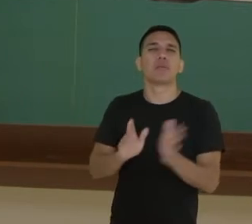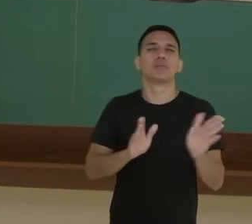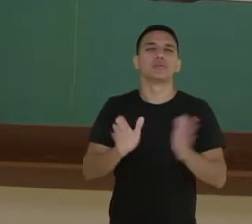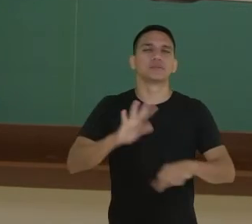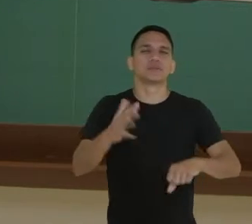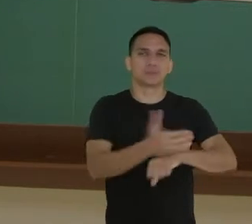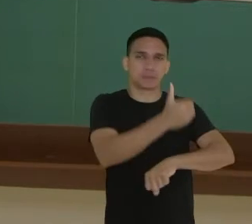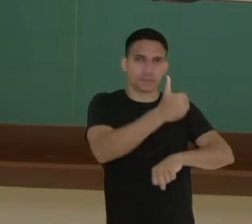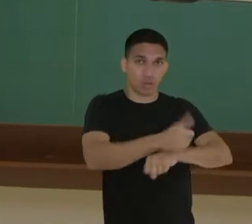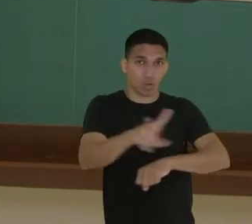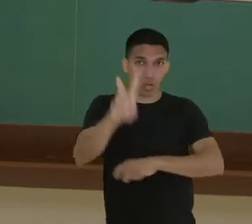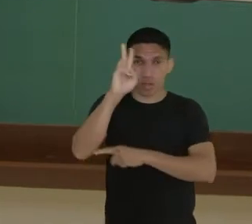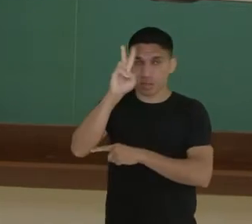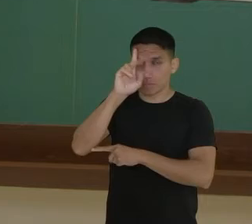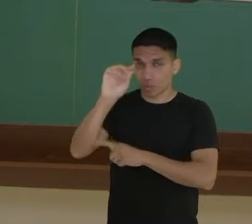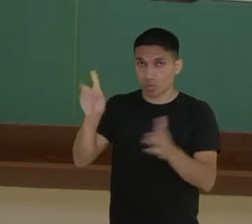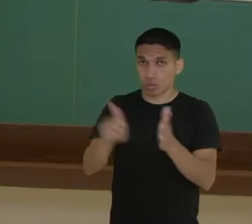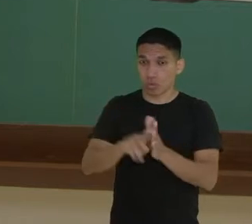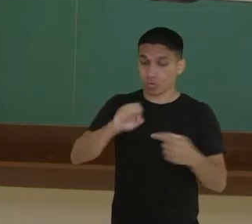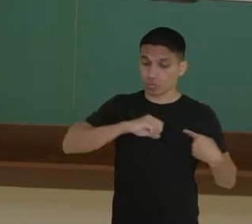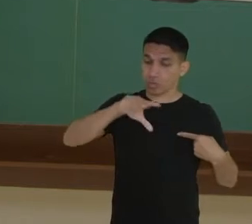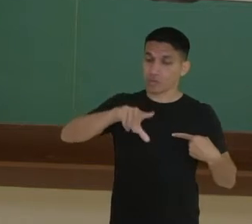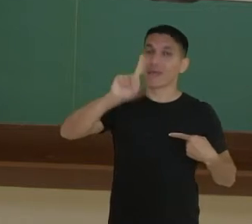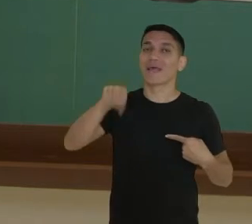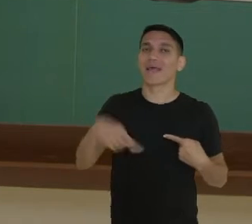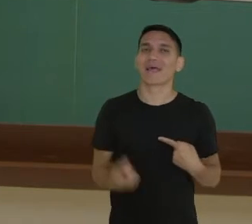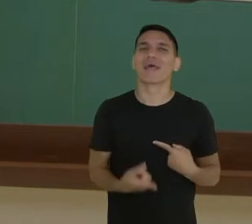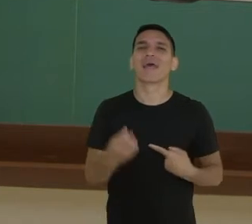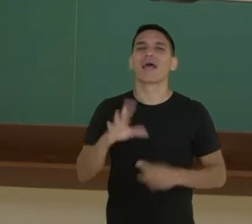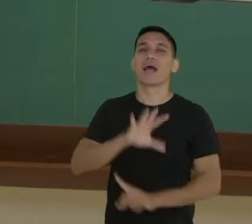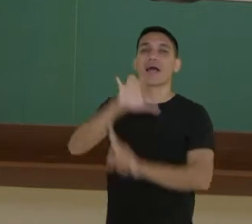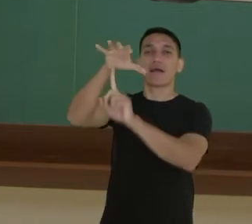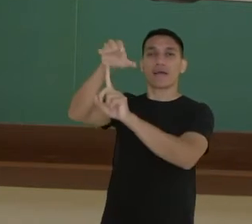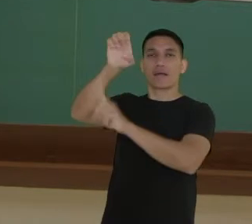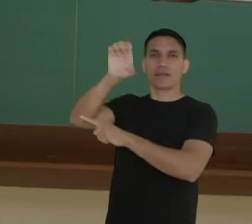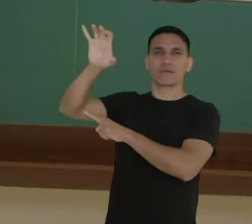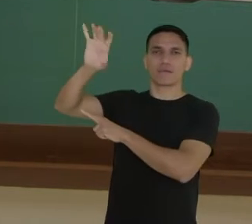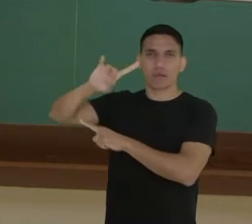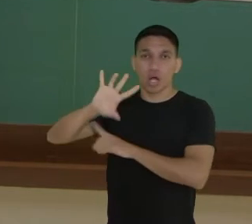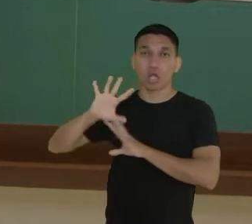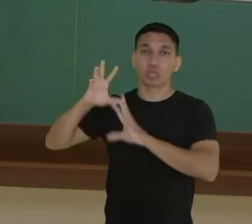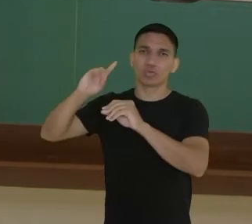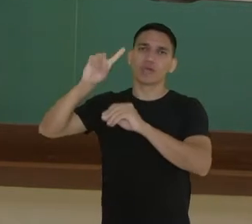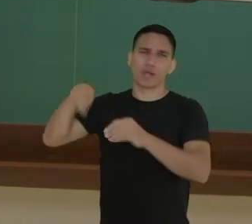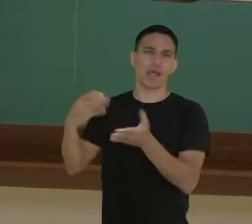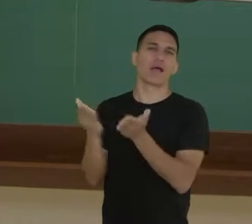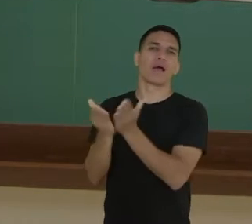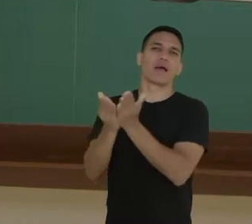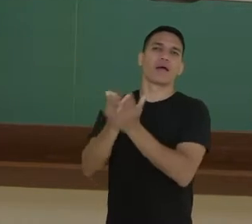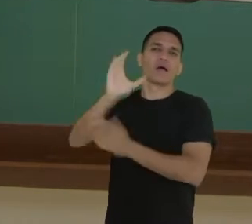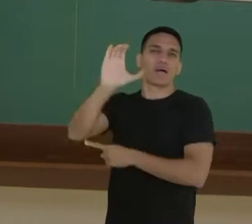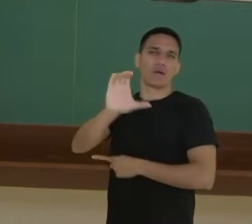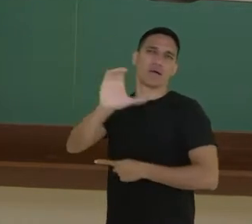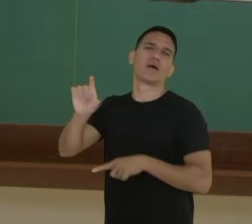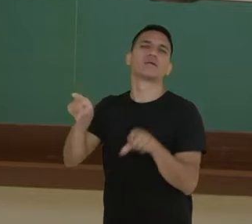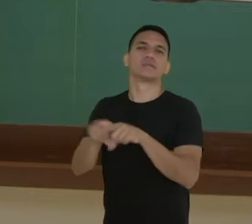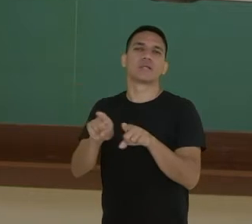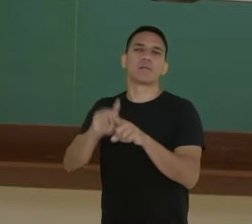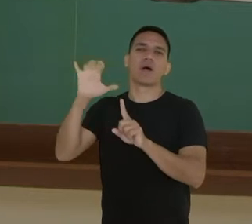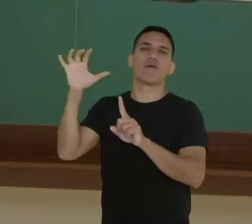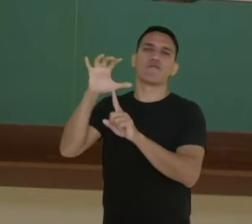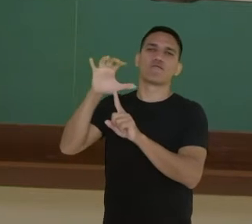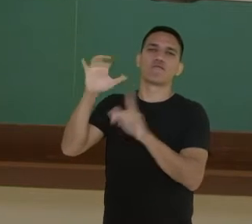Vale lembrar que Portugal era um estado, era um reino totalmente católico, muito influenciado pelo poder